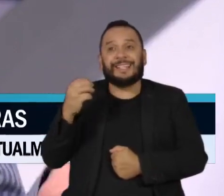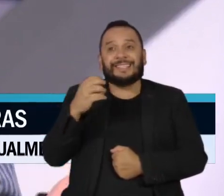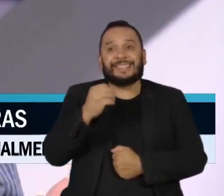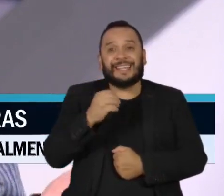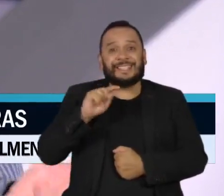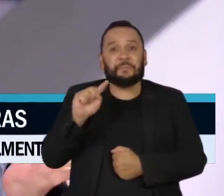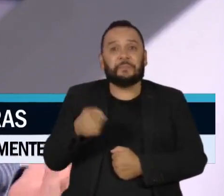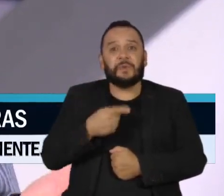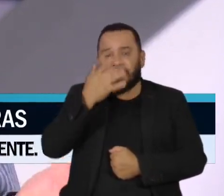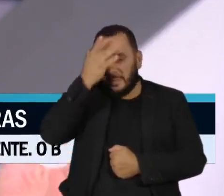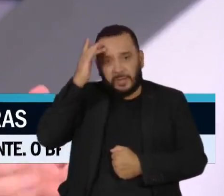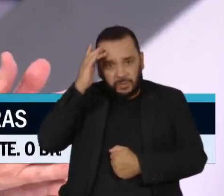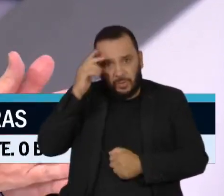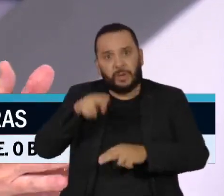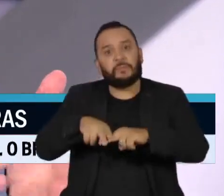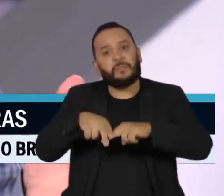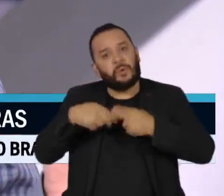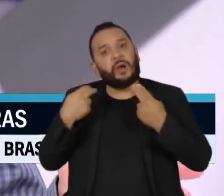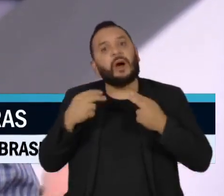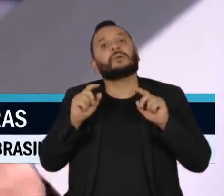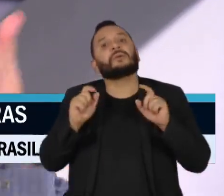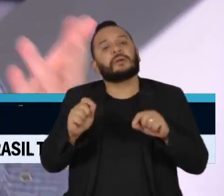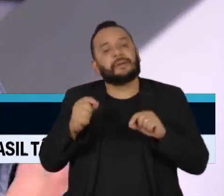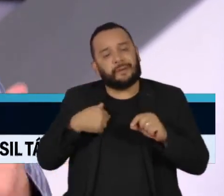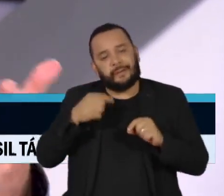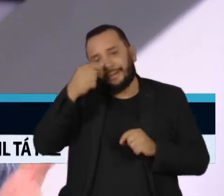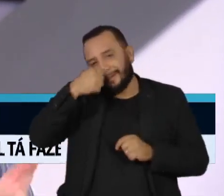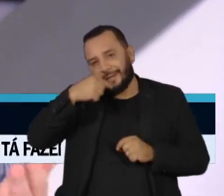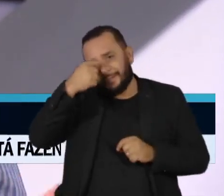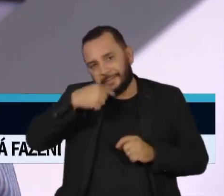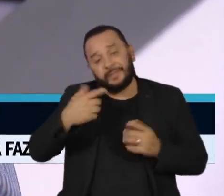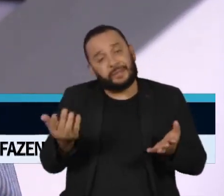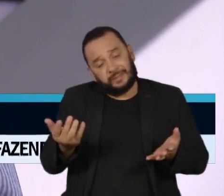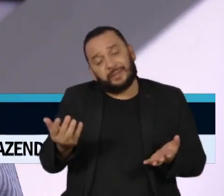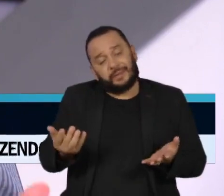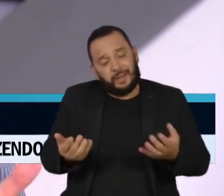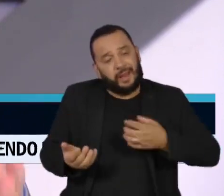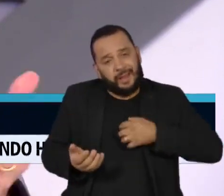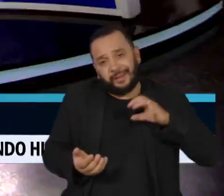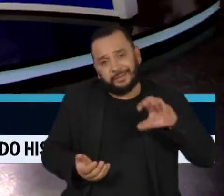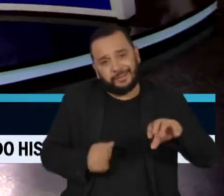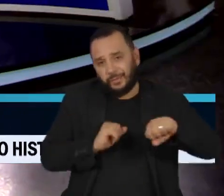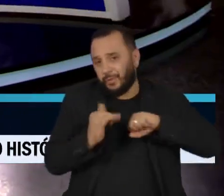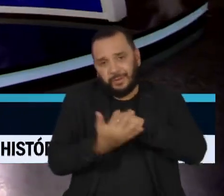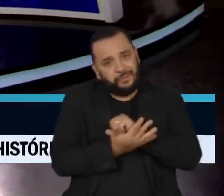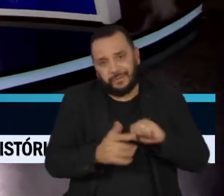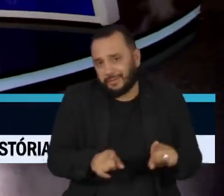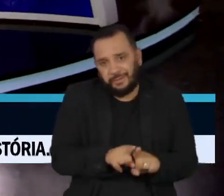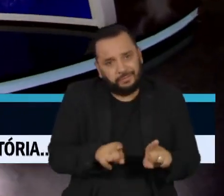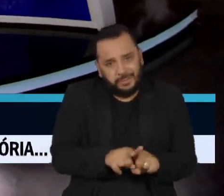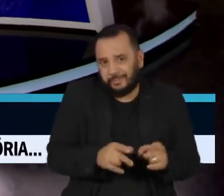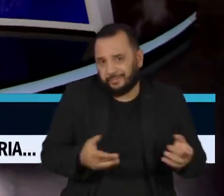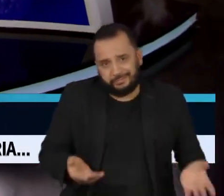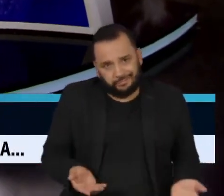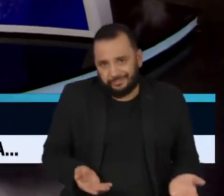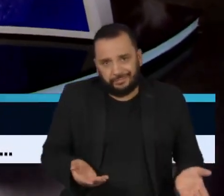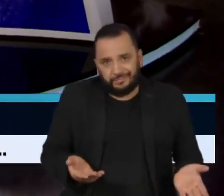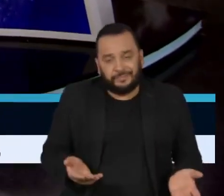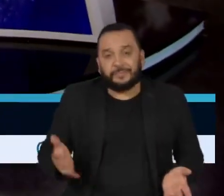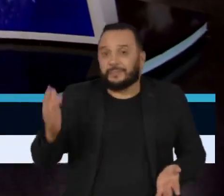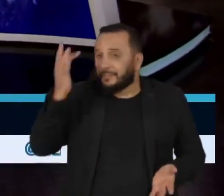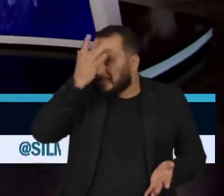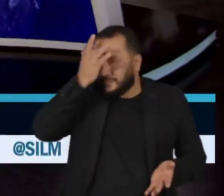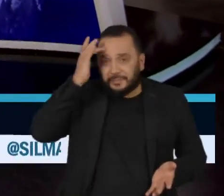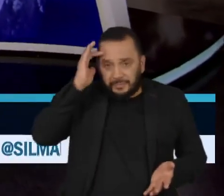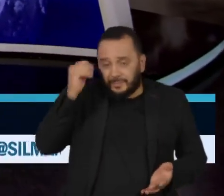por gripe por ano. Ou seja, endemicamente é isso que vai se morrer. Mas o que a gente precisa? As pessoas